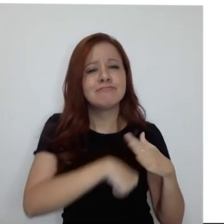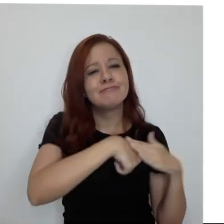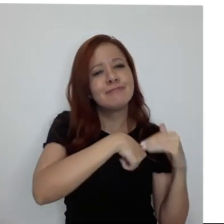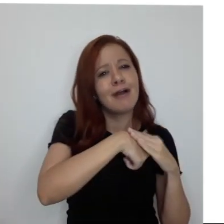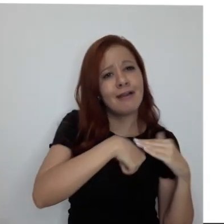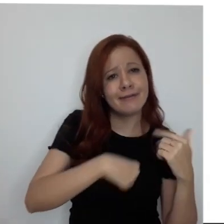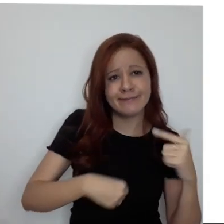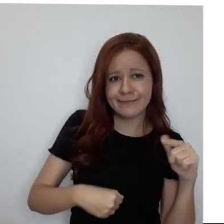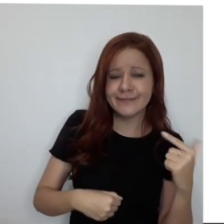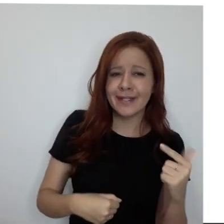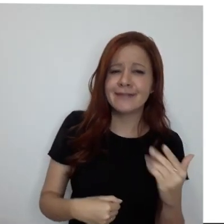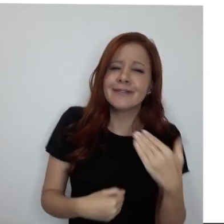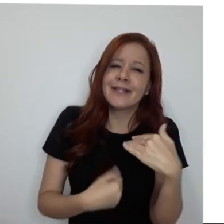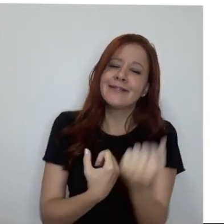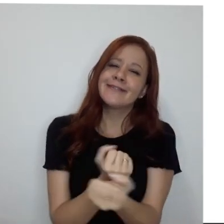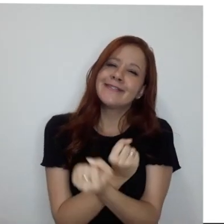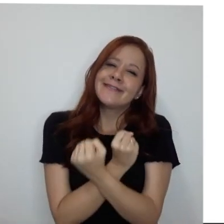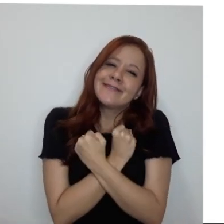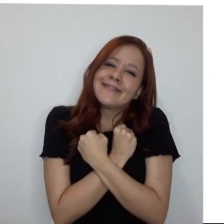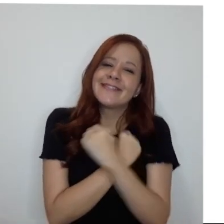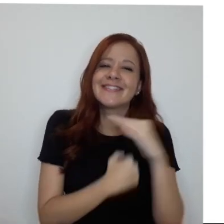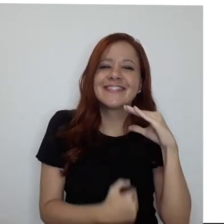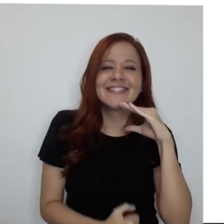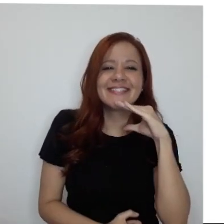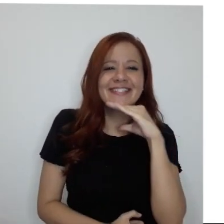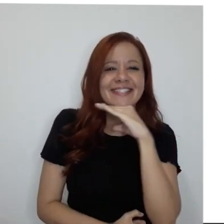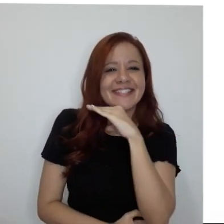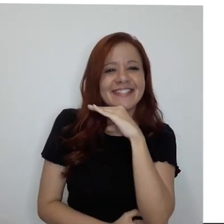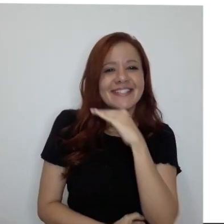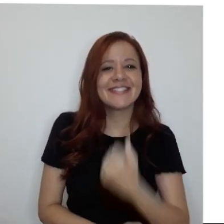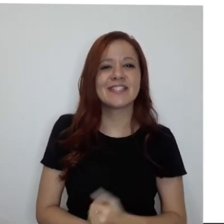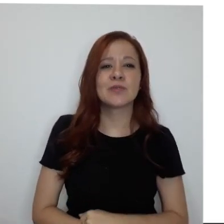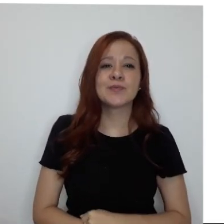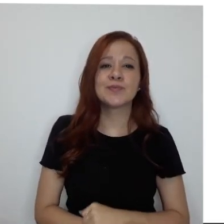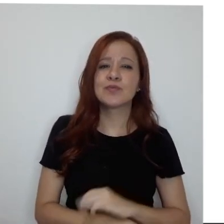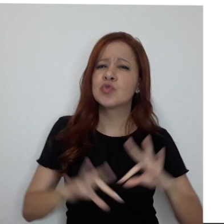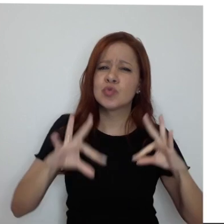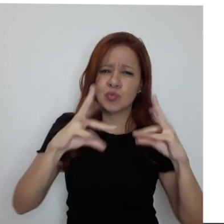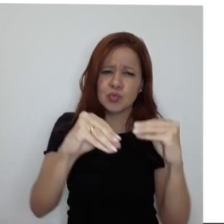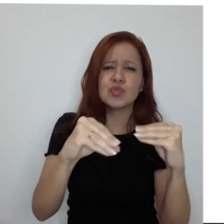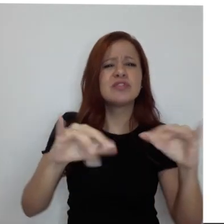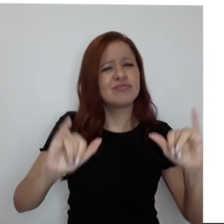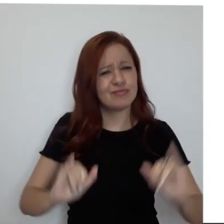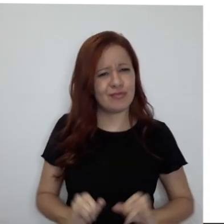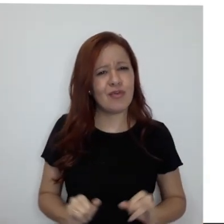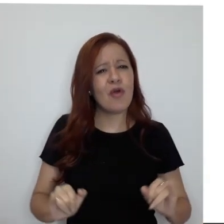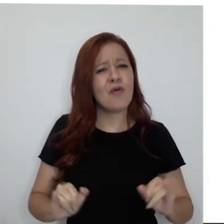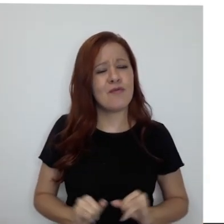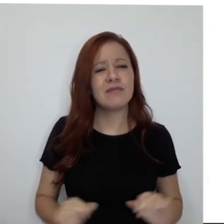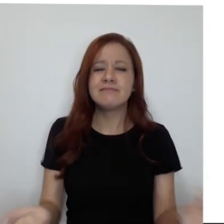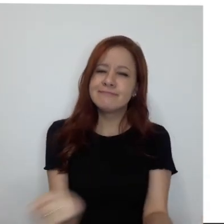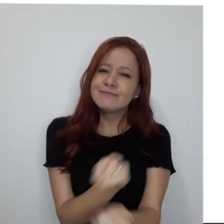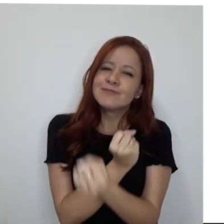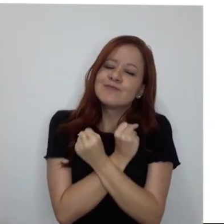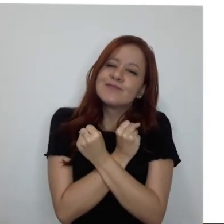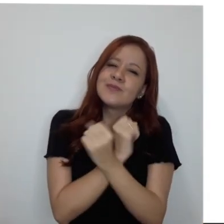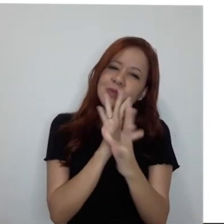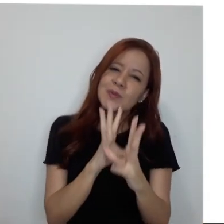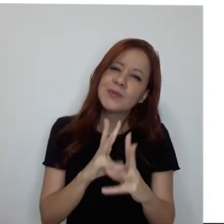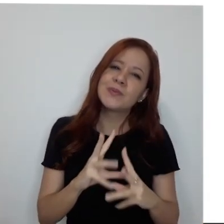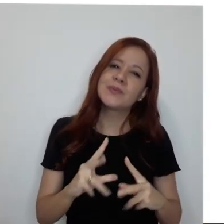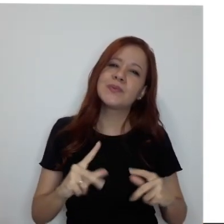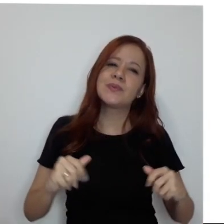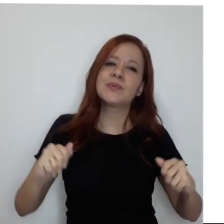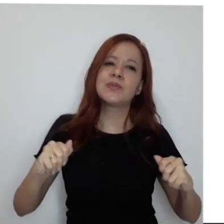carente, dentro de um abraço é sempre quente. Tudo que a gente sofre, num abraço se